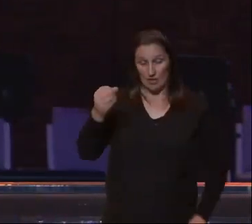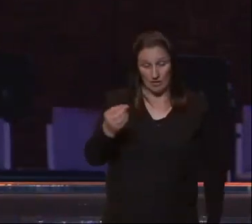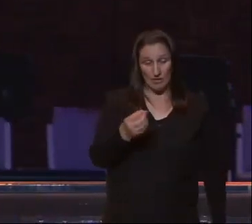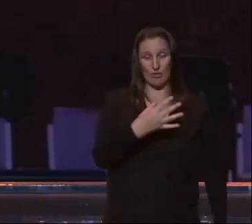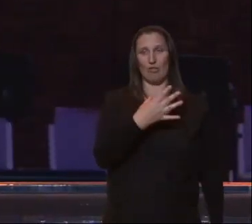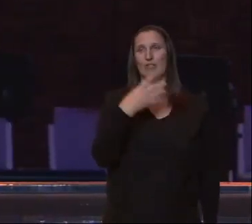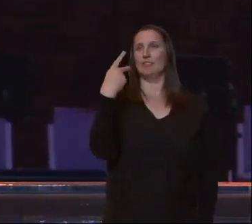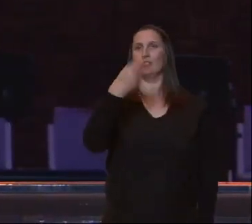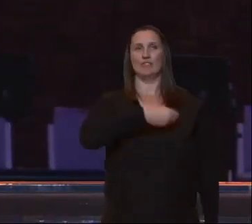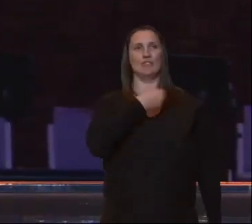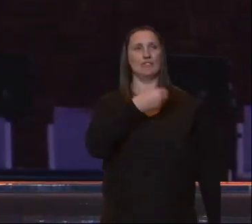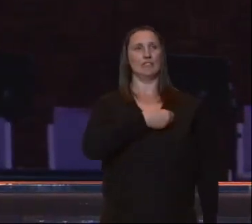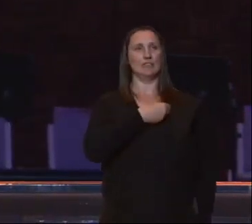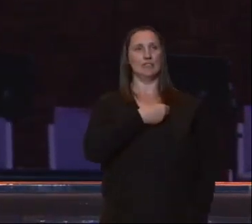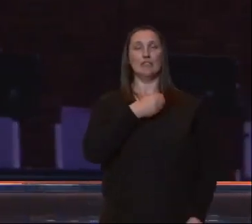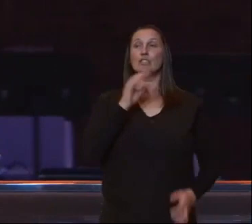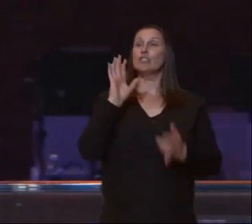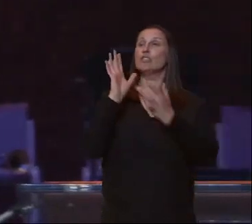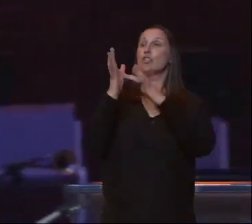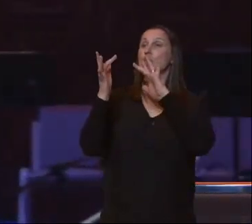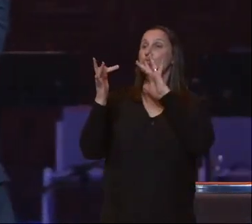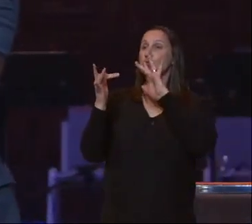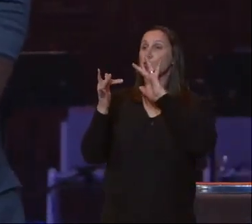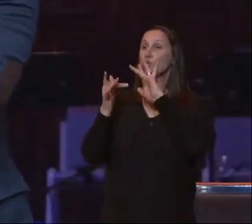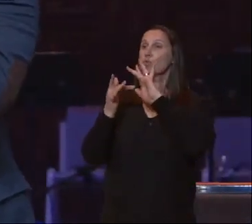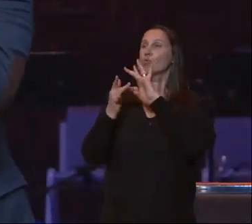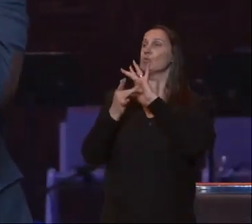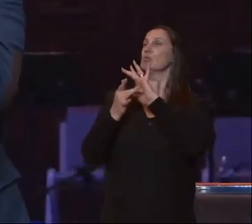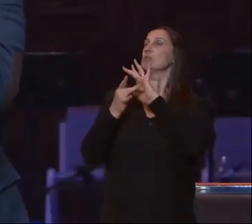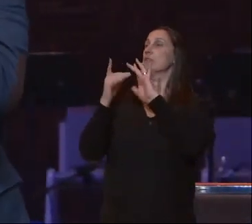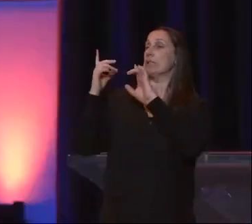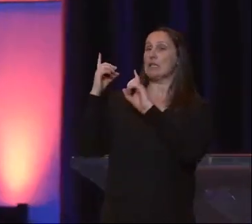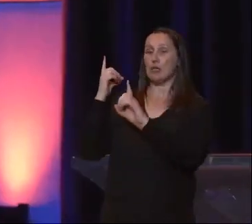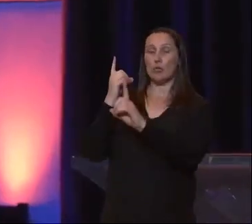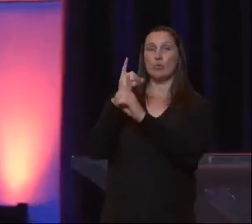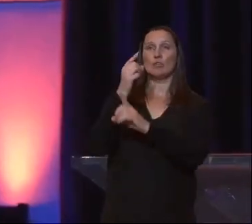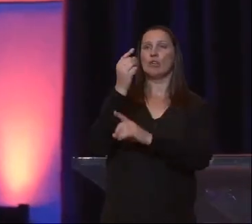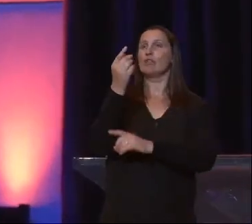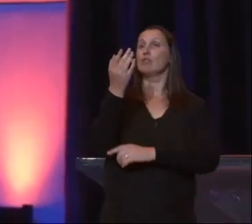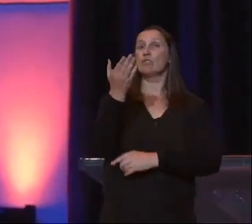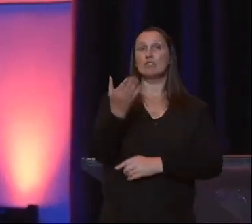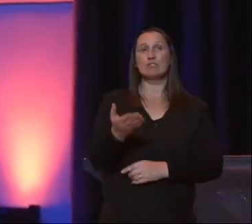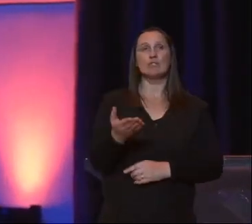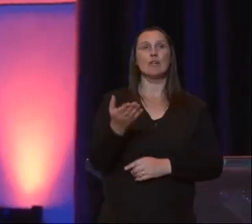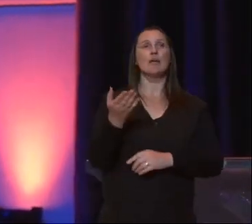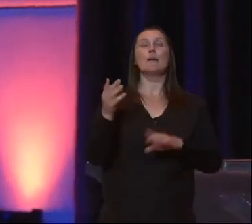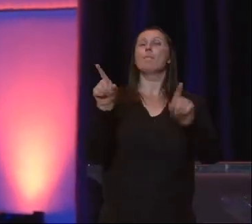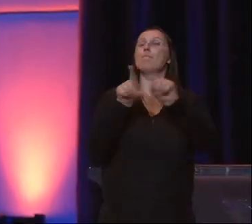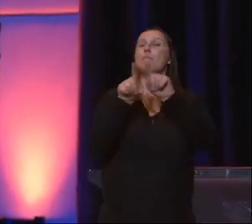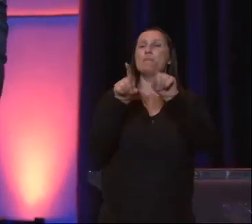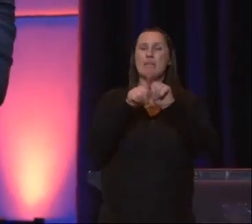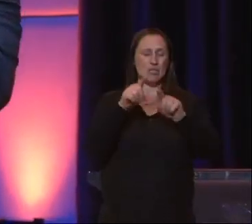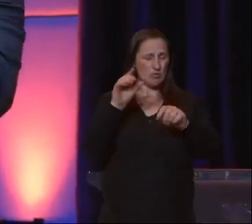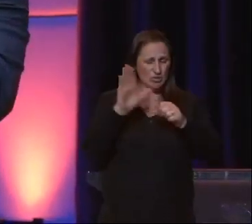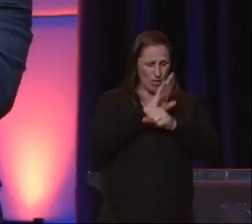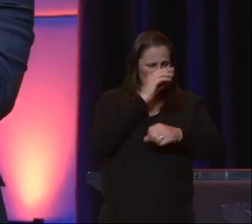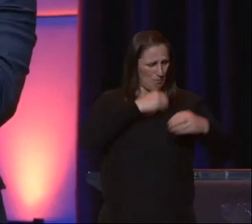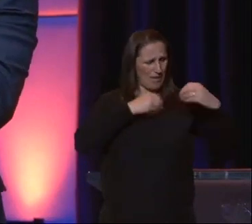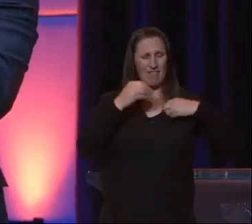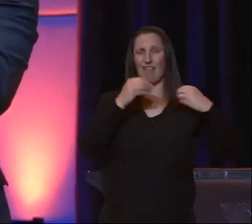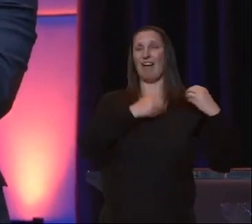Ele foi ao seu encontro, mesmo em trevas, mesmo em pecado, mesmo em inimizade com Deus. Ele tomou